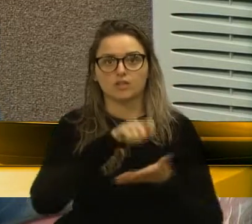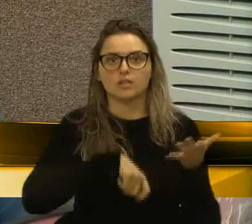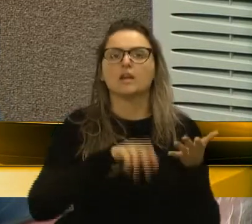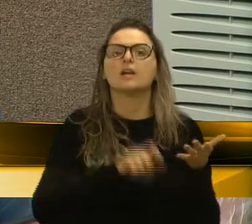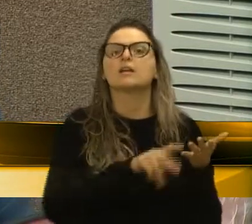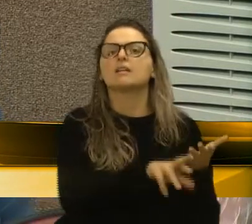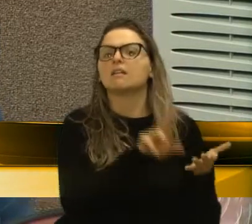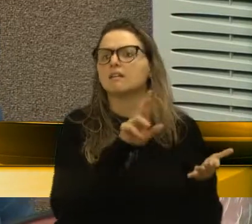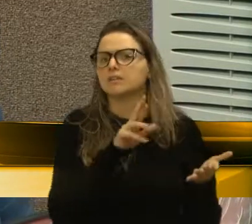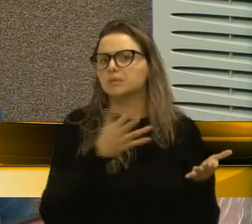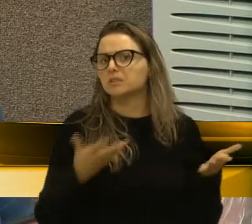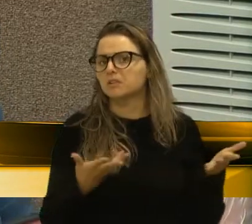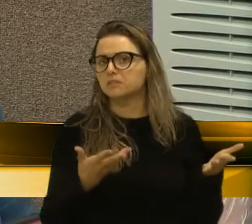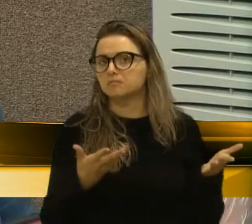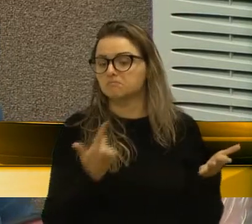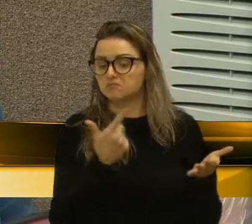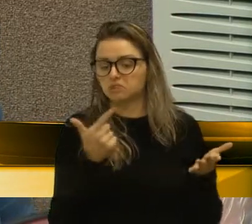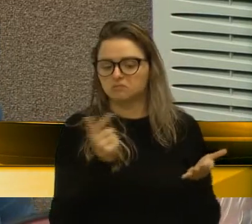me respondeu.